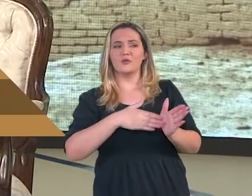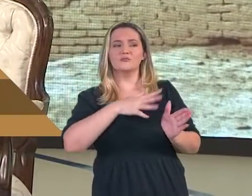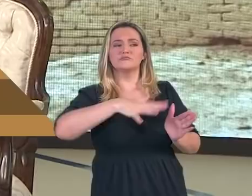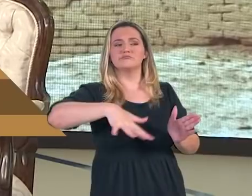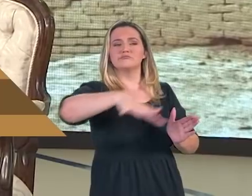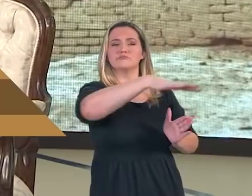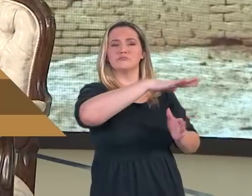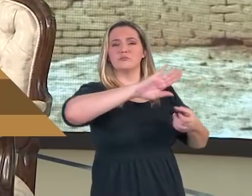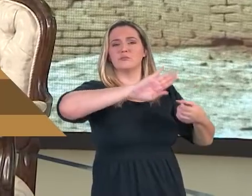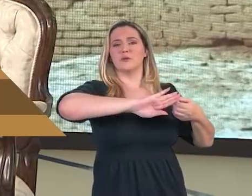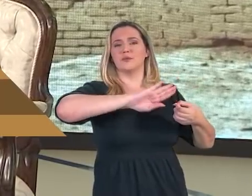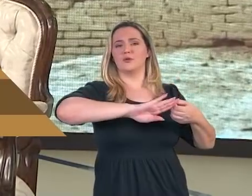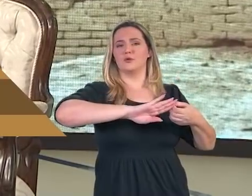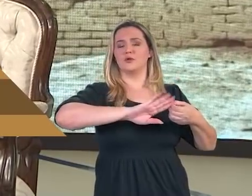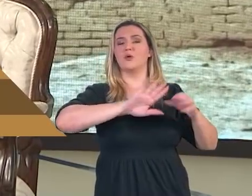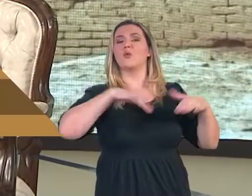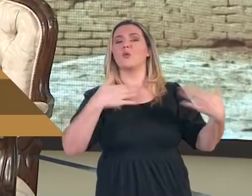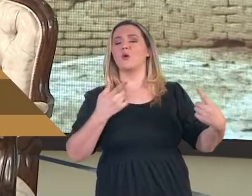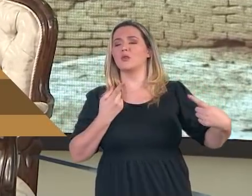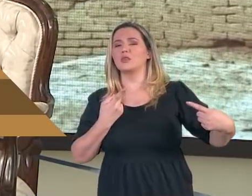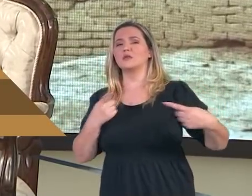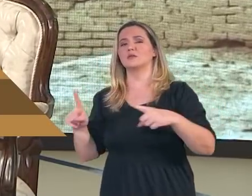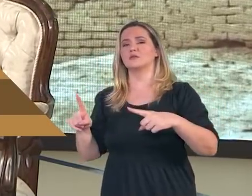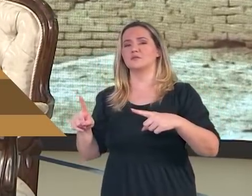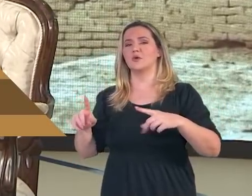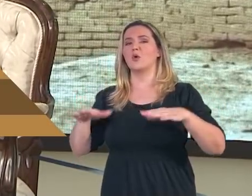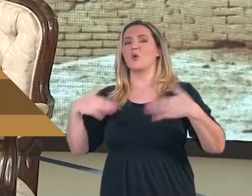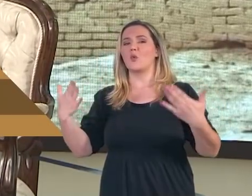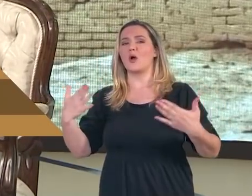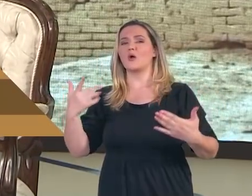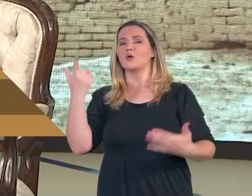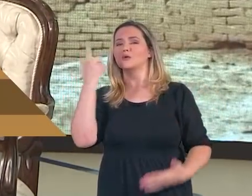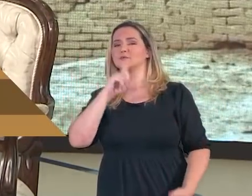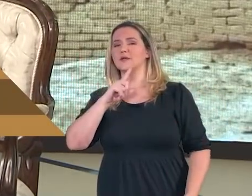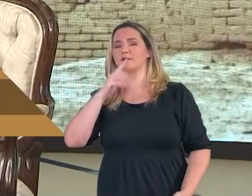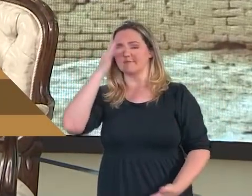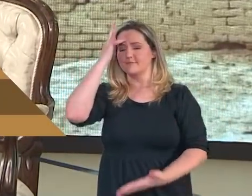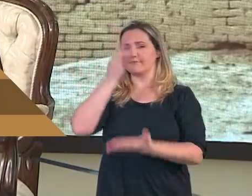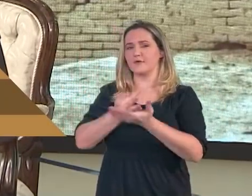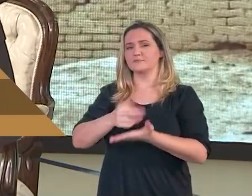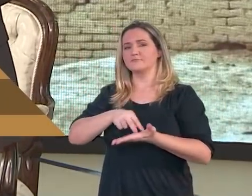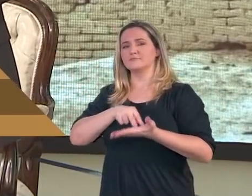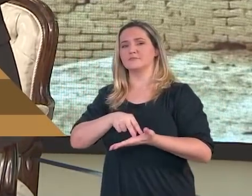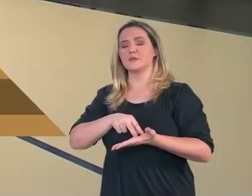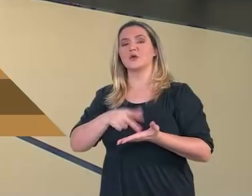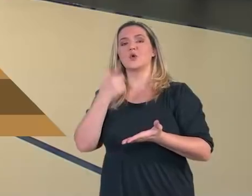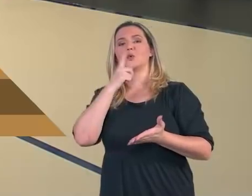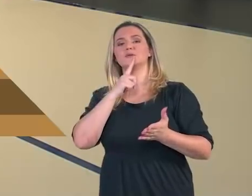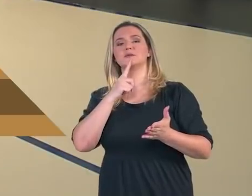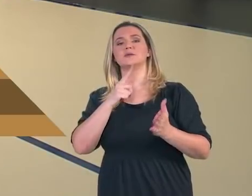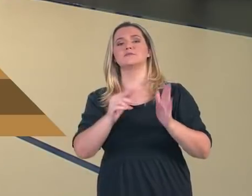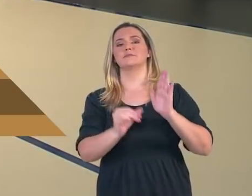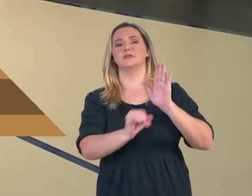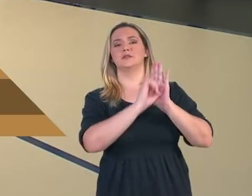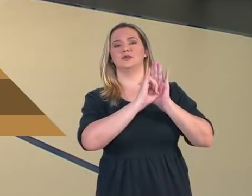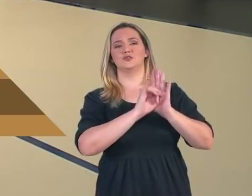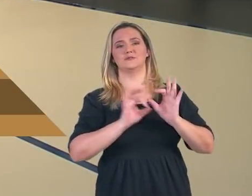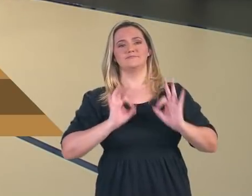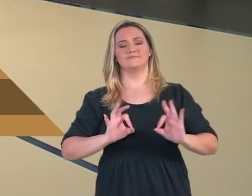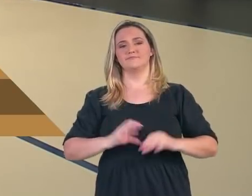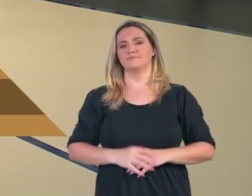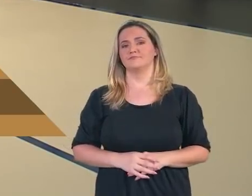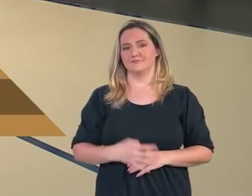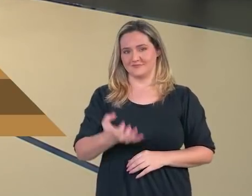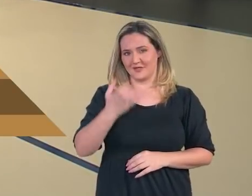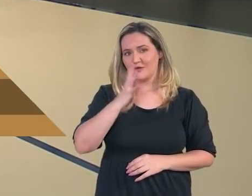seus desafios? Quais foram as suas provações de fé para manter a sua identidade? Você quer saber estes e outros